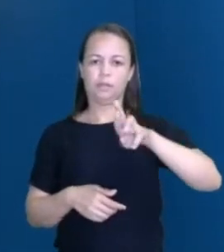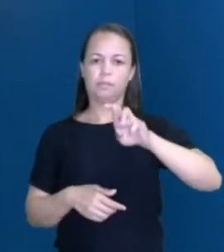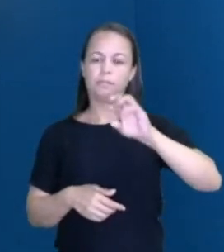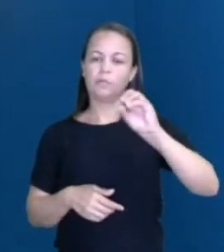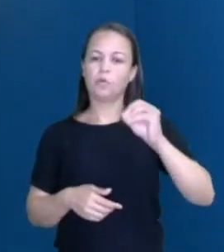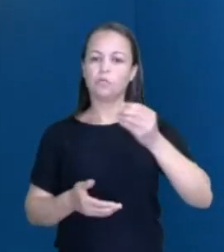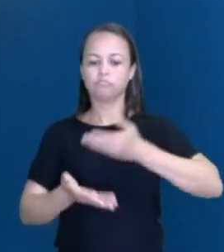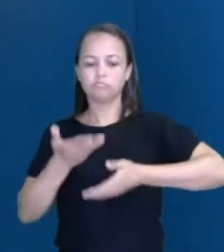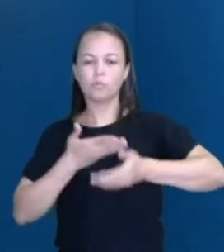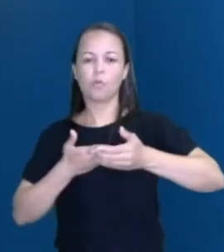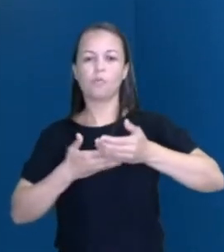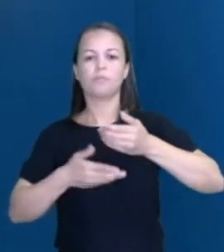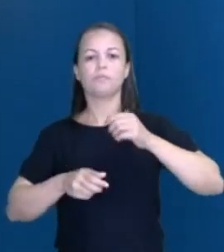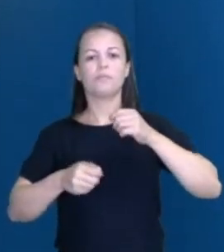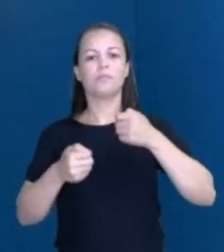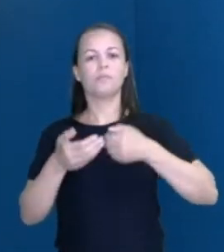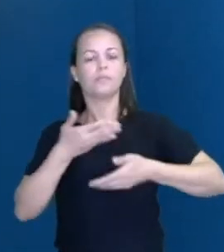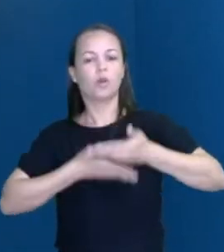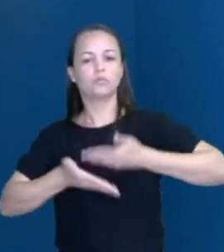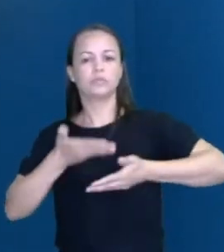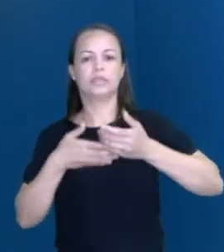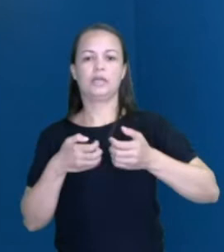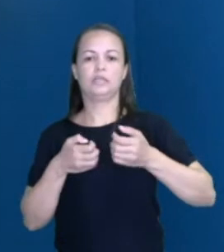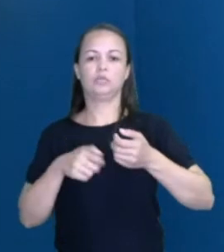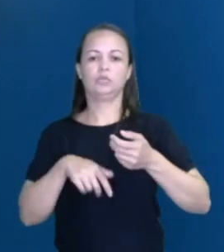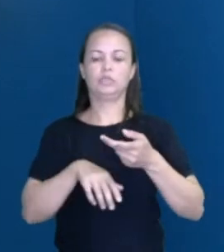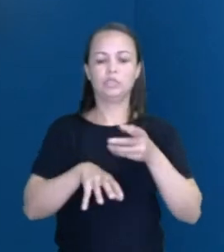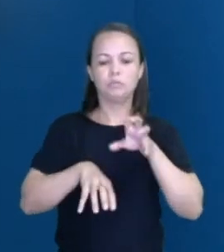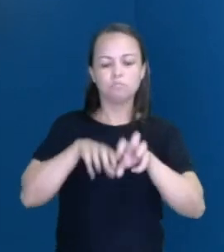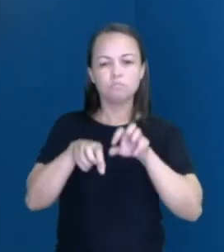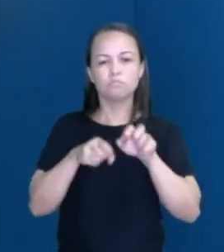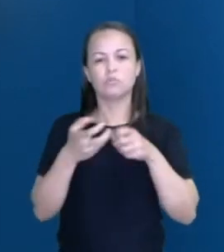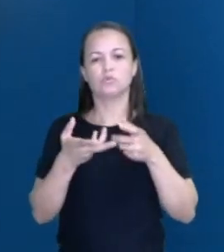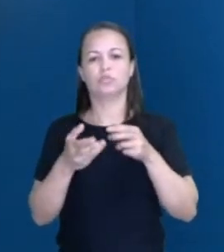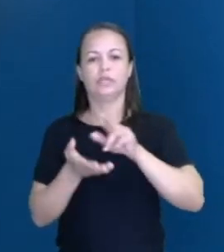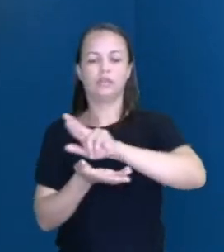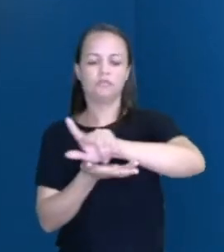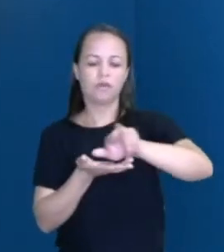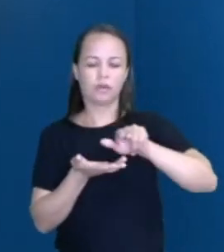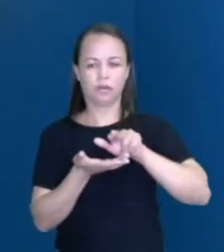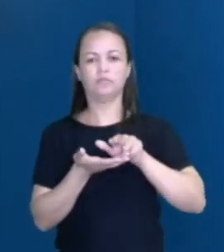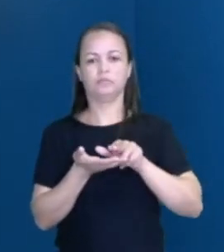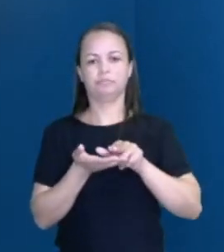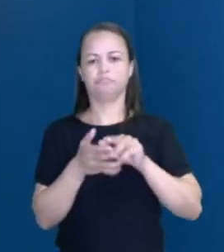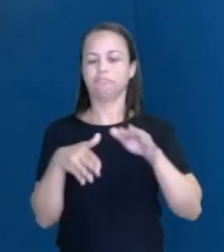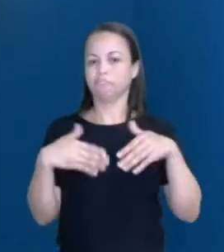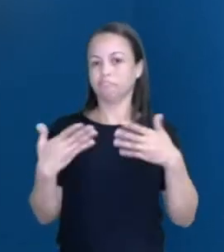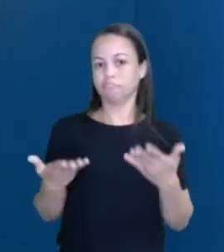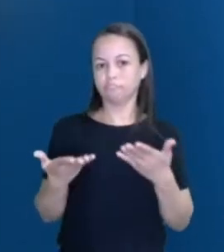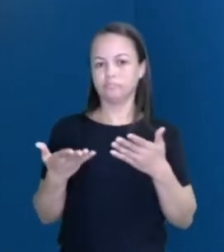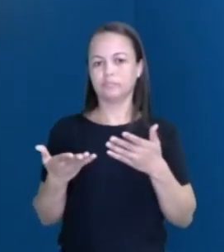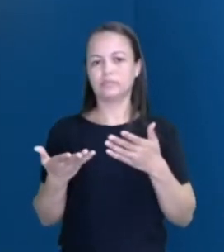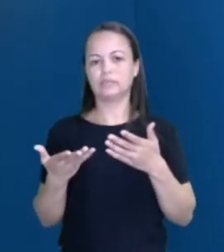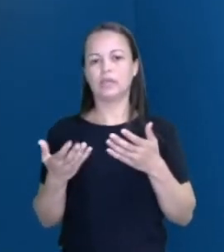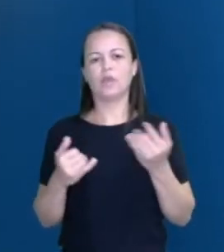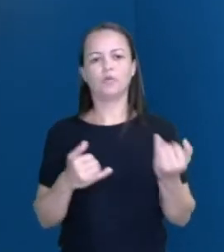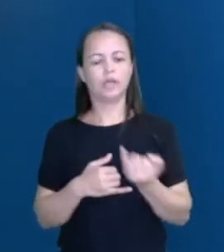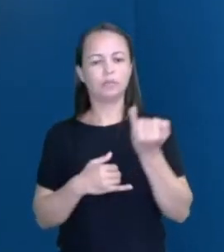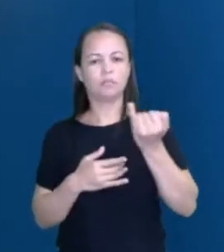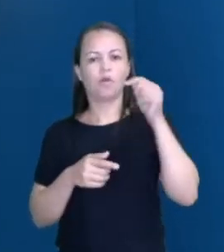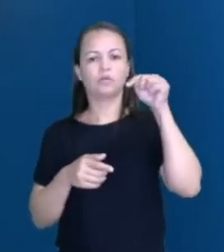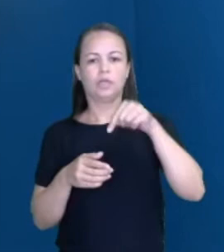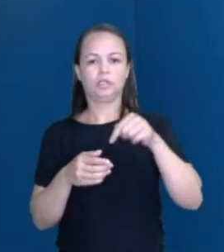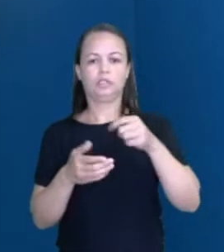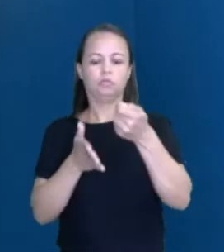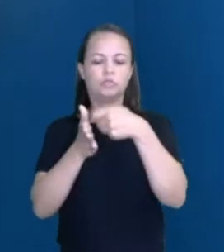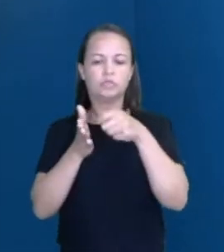equação, que é o processo de busca do valor da nossa variável. Tá certo? Nada mais, nada menos do que isso era o que estava escrito